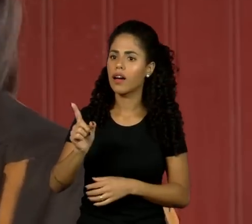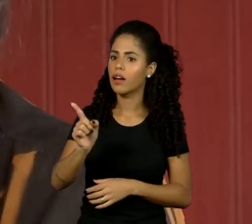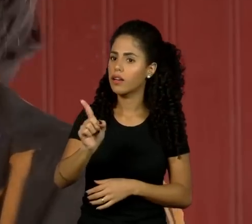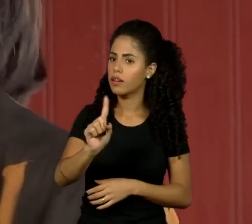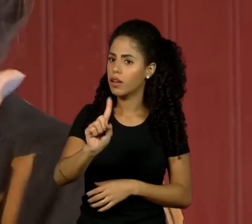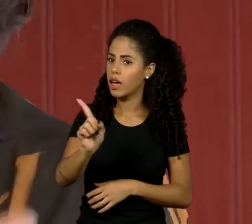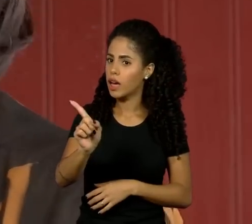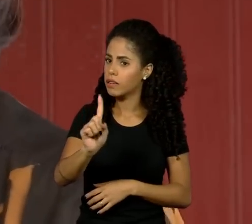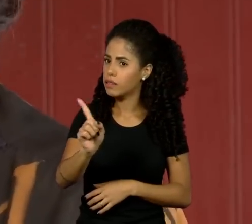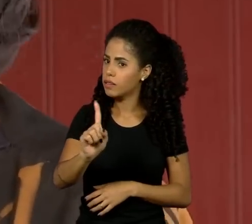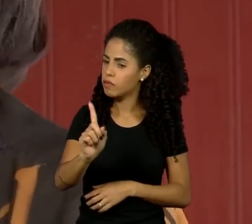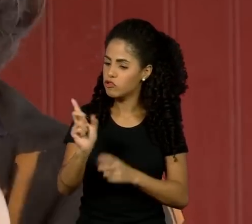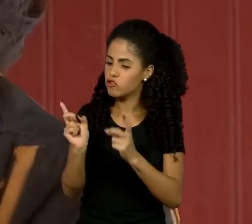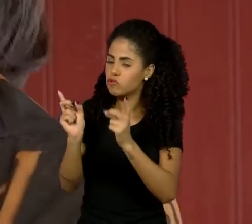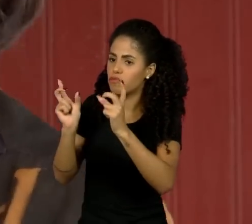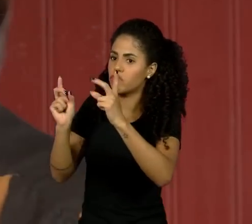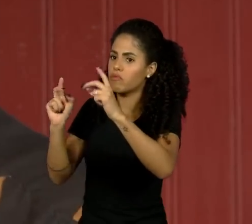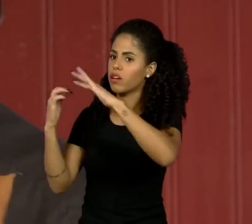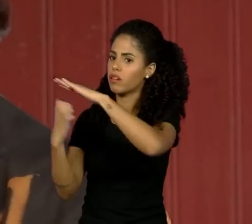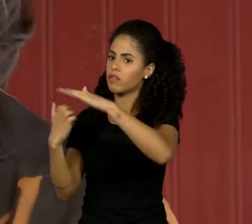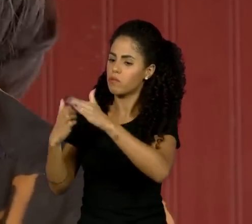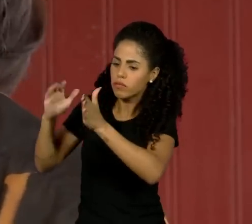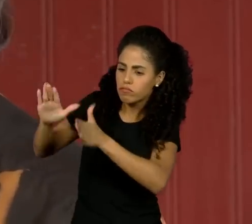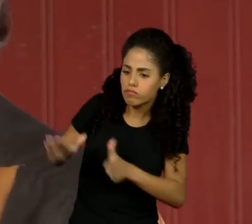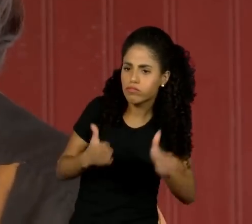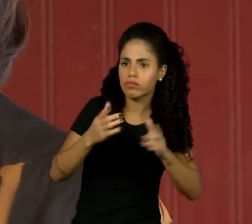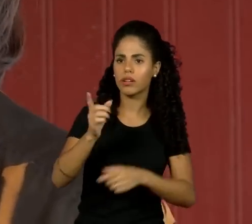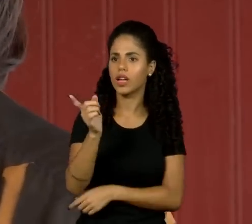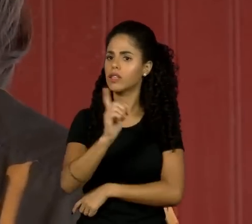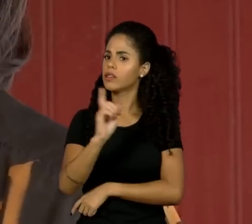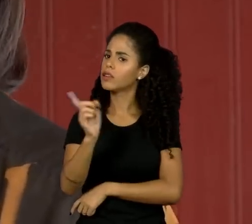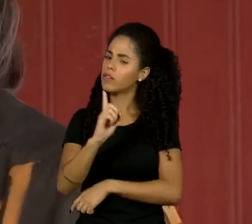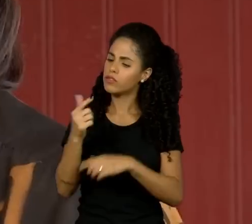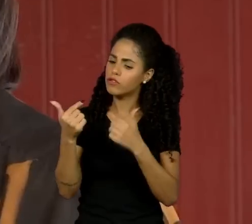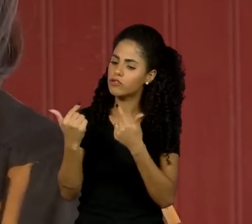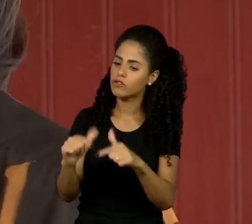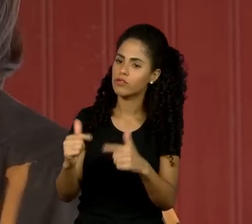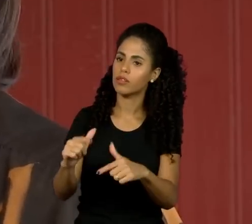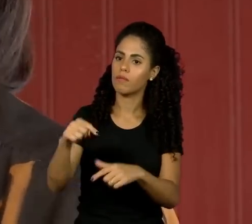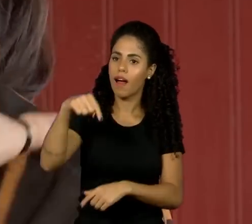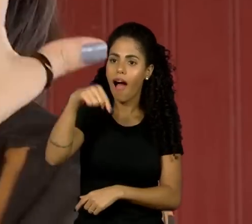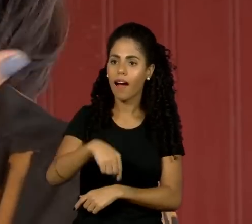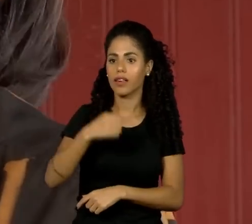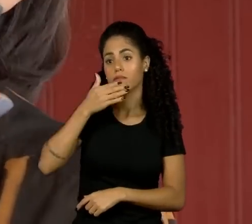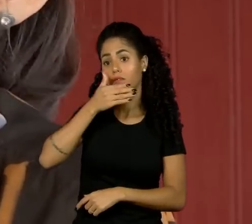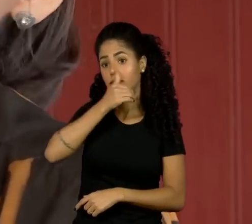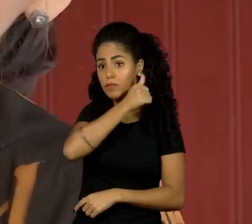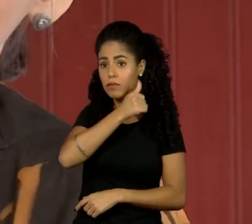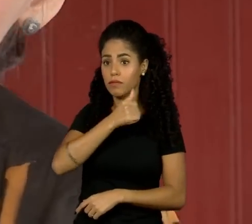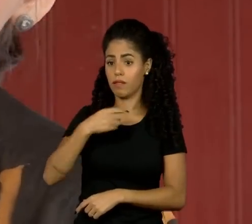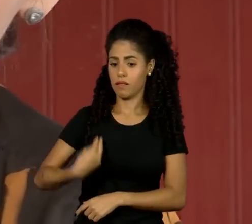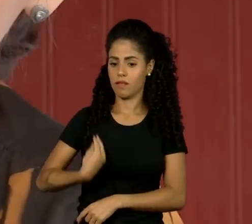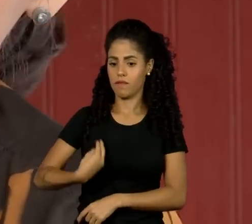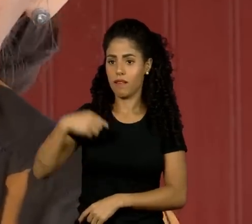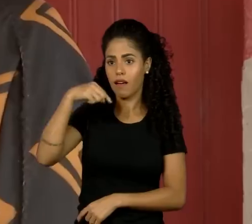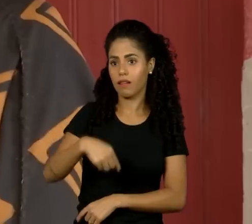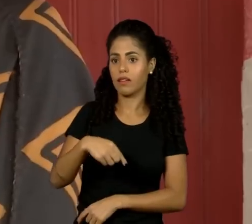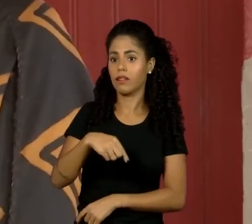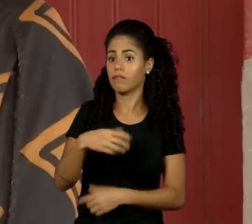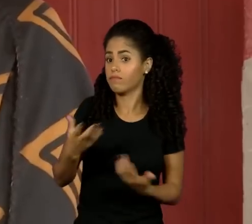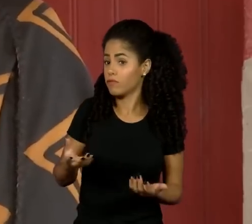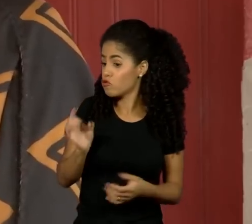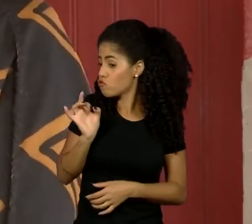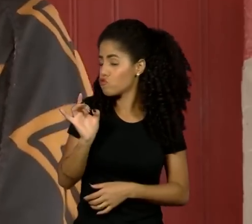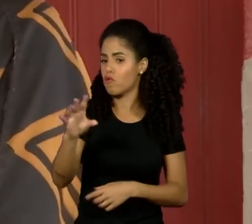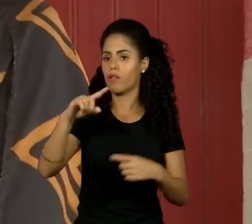trabalha para um mercado, para uma empresa, né? A gente trabalha para a nossa sobrevivência de acordo com as nossas necessidades. Que a